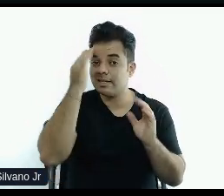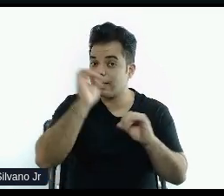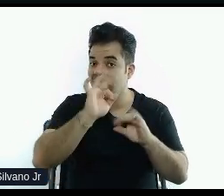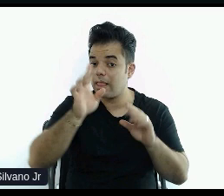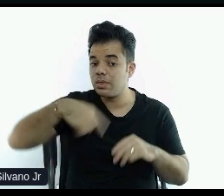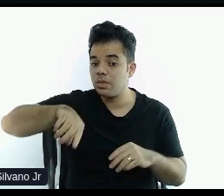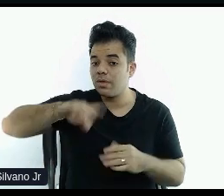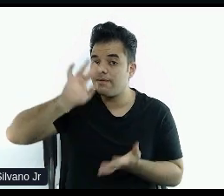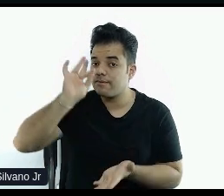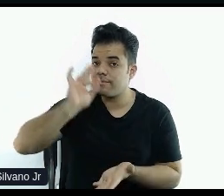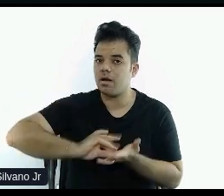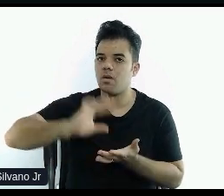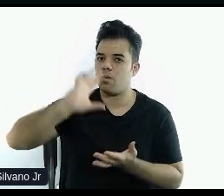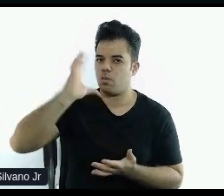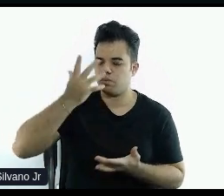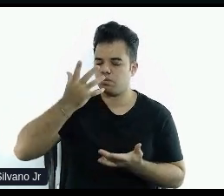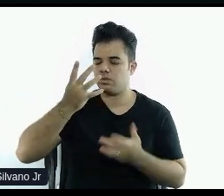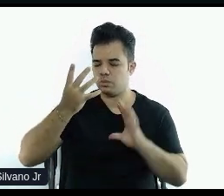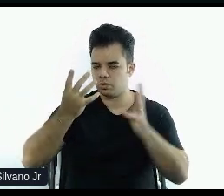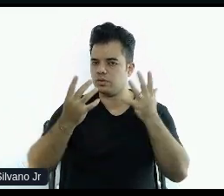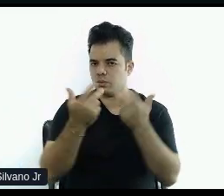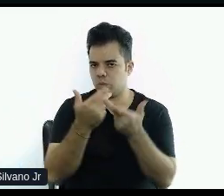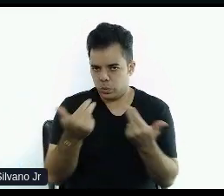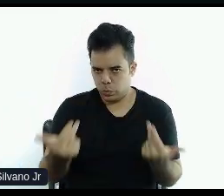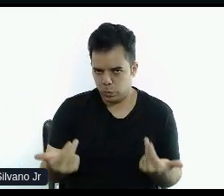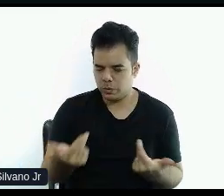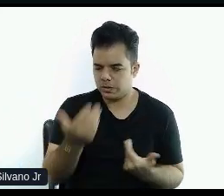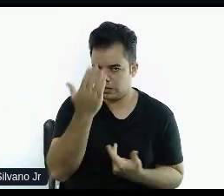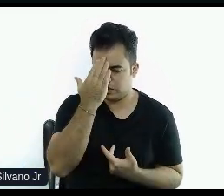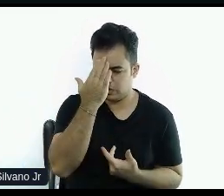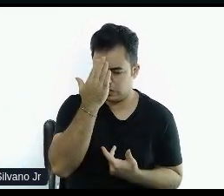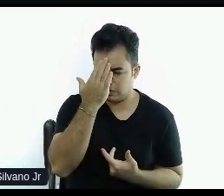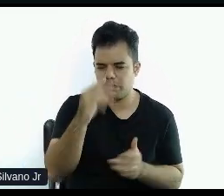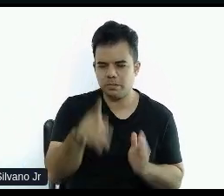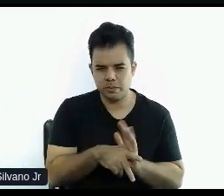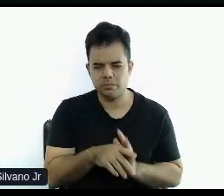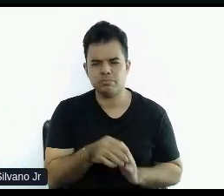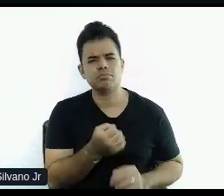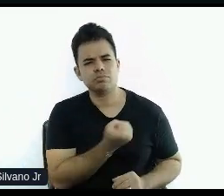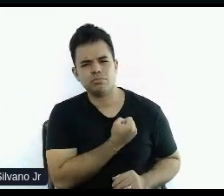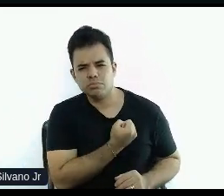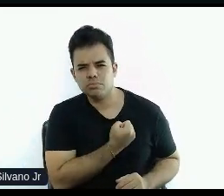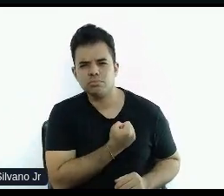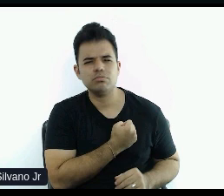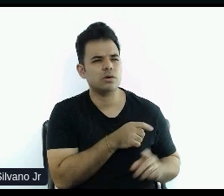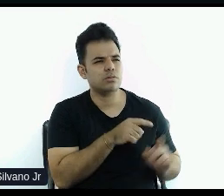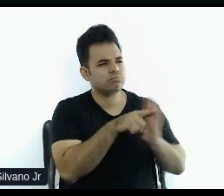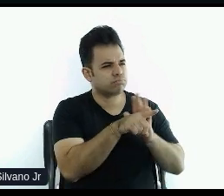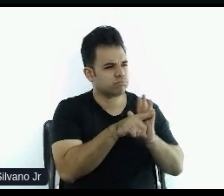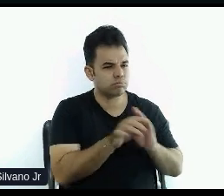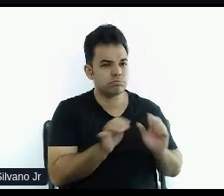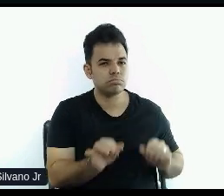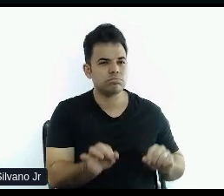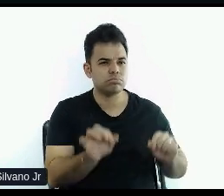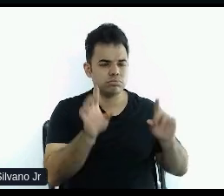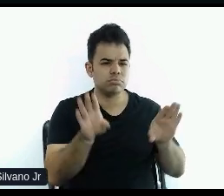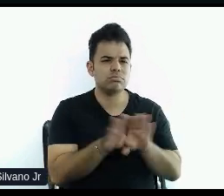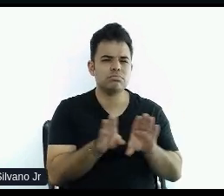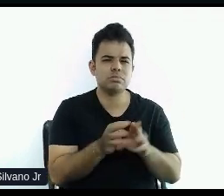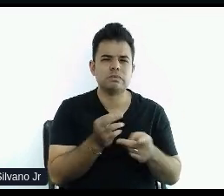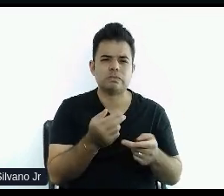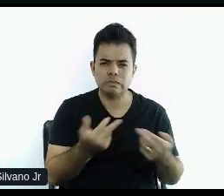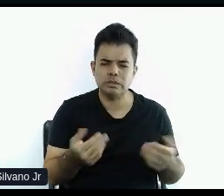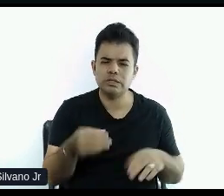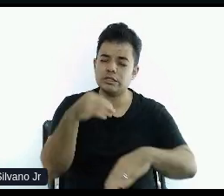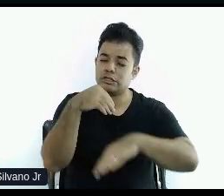nossa realidade atual. A gente já sabe de alguns números, até na apresentação anterior foram dadas várias